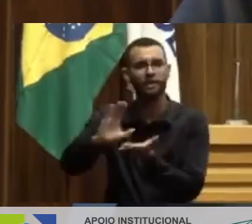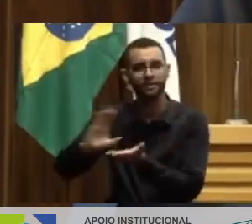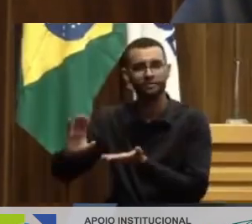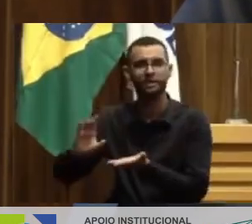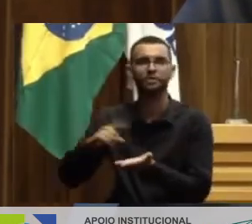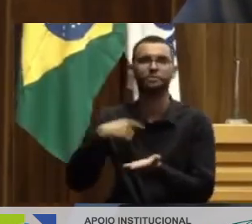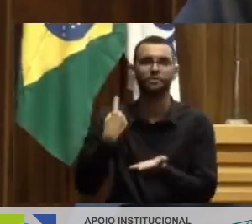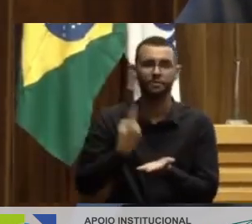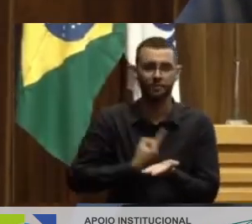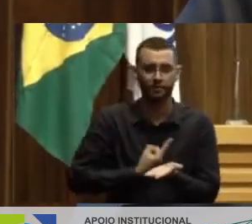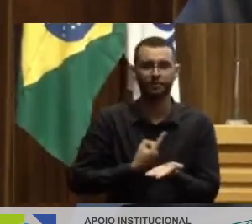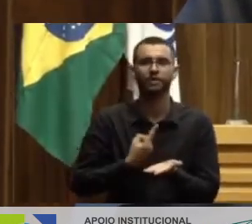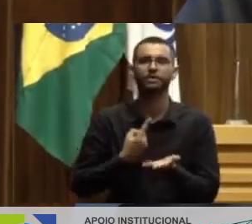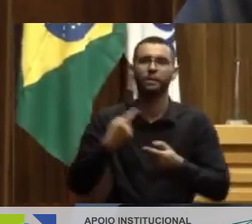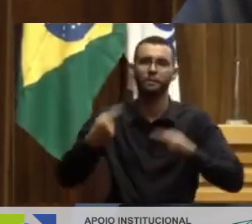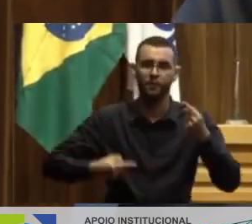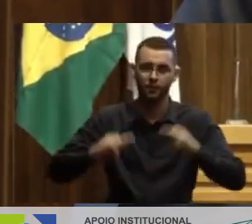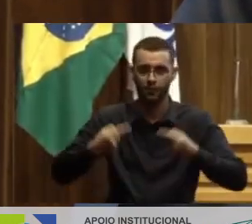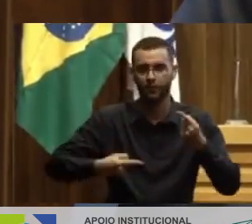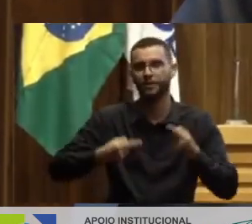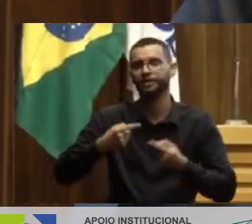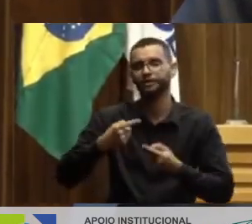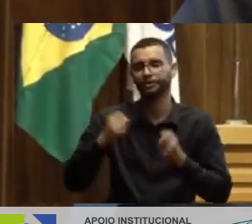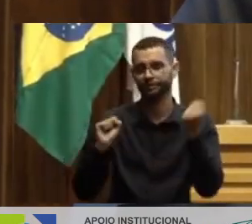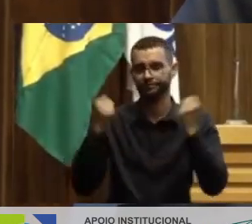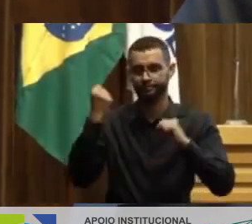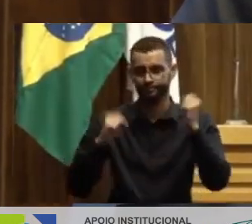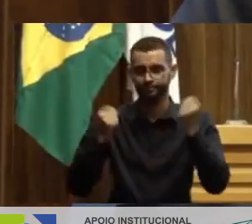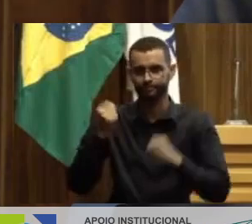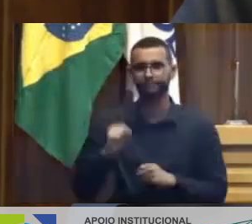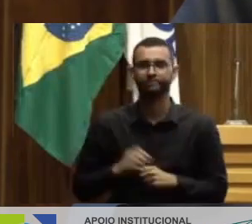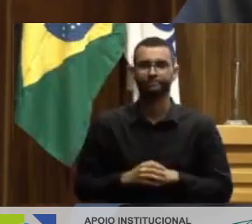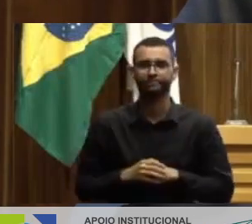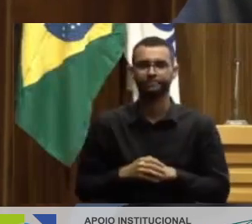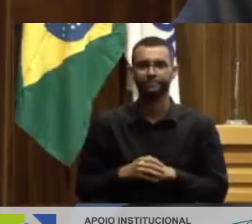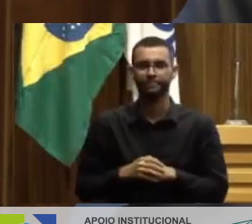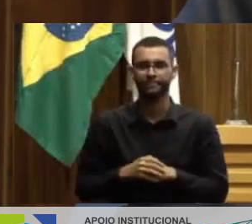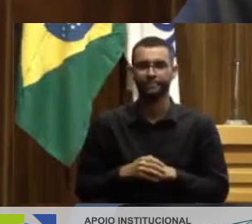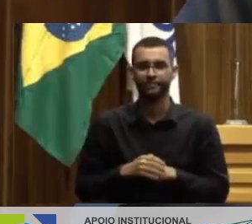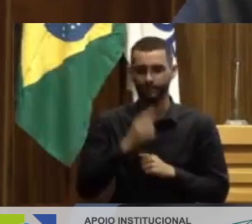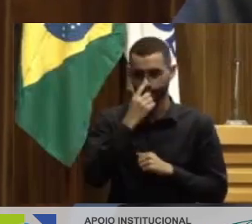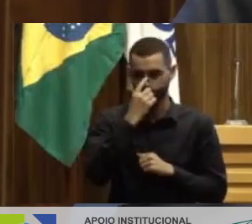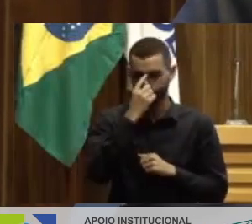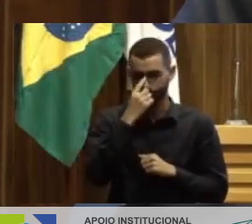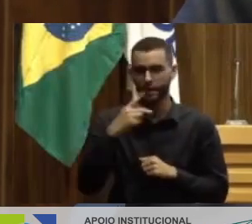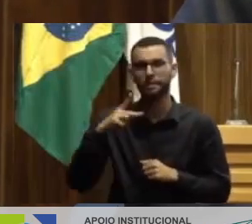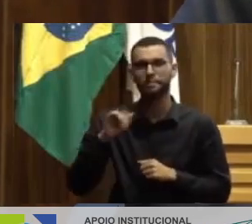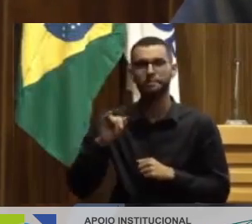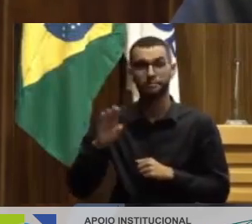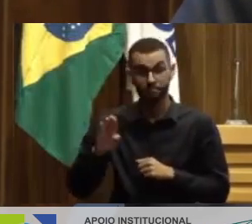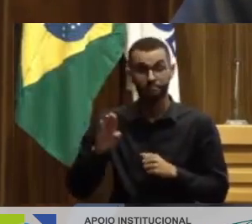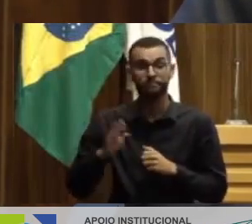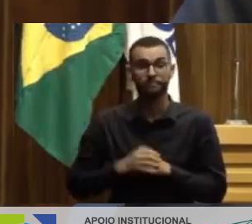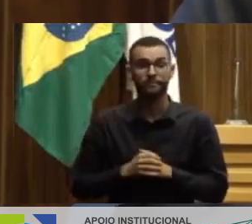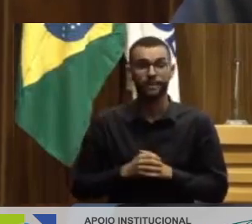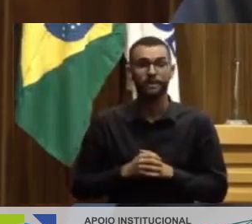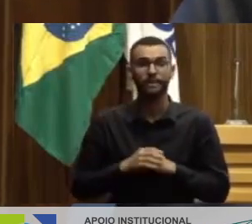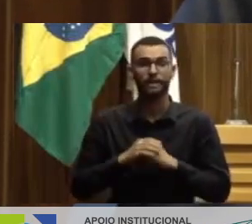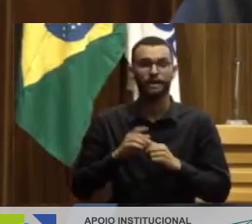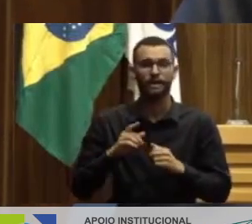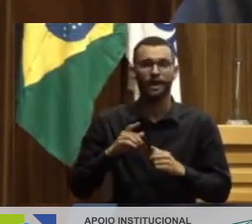NIB, a nossa política industrial. O que estava previsto eram 300 bilhões de reais até